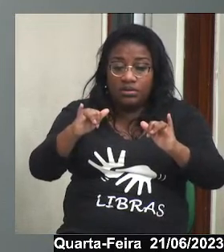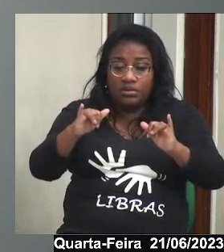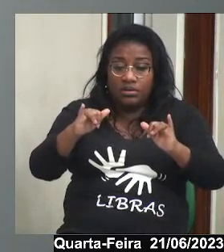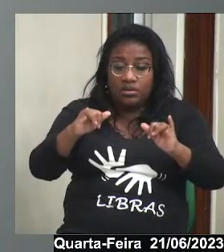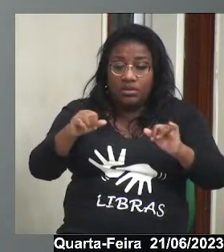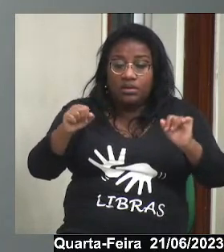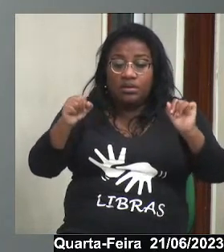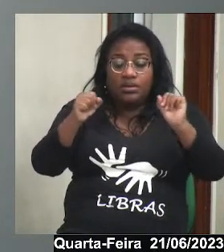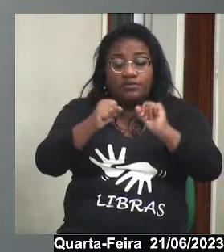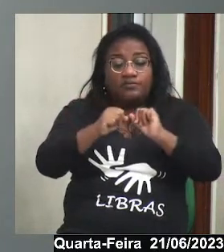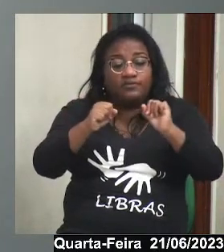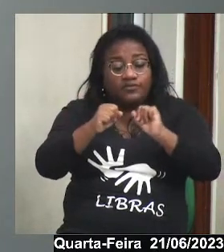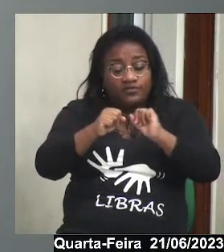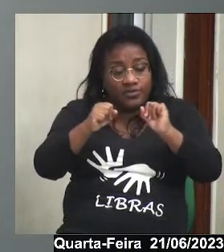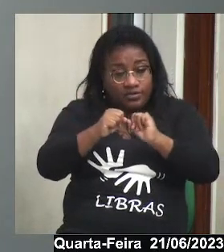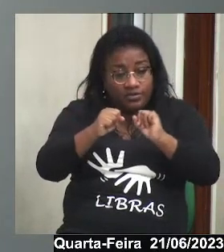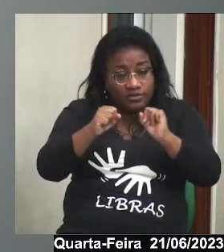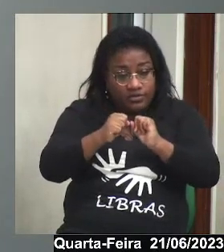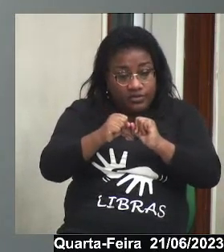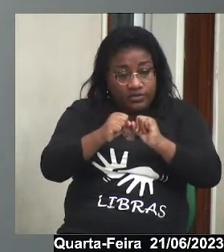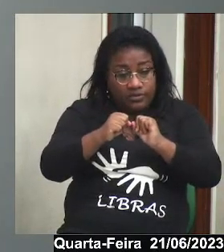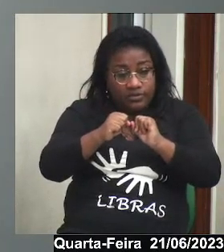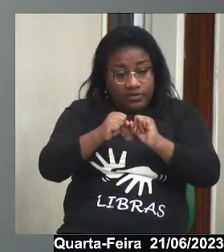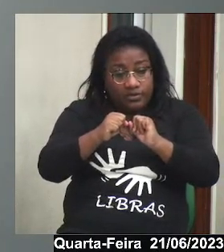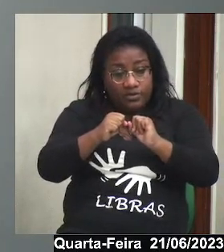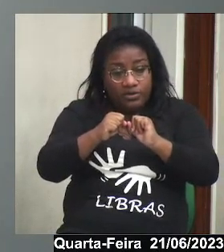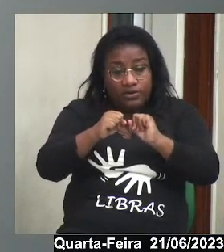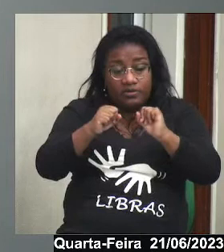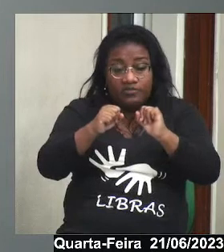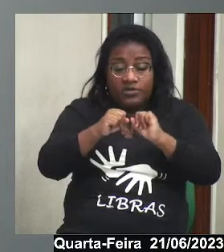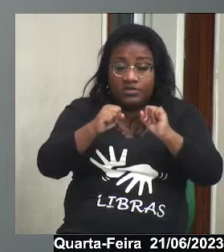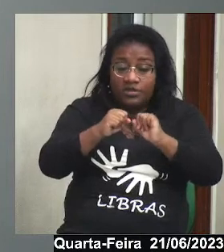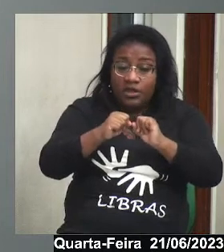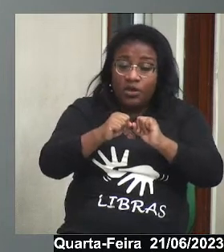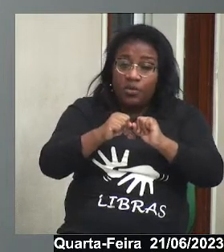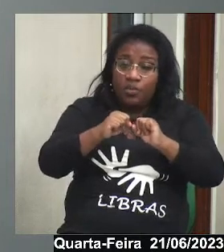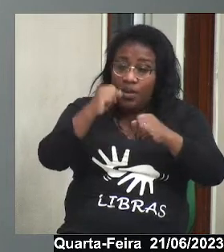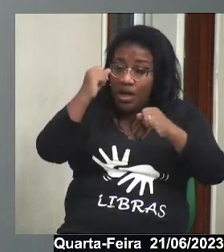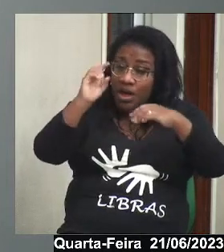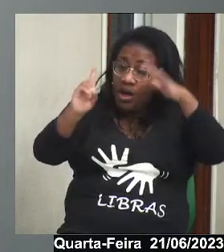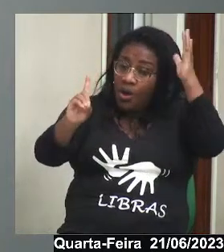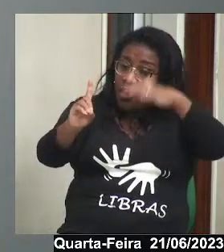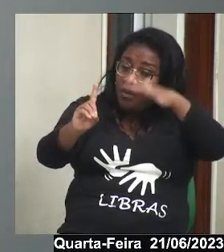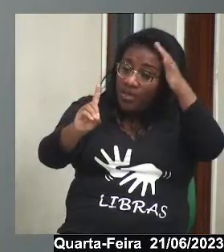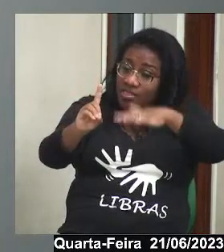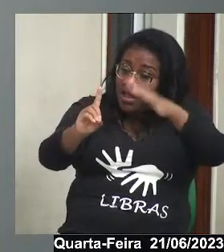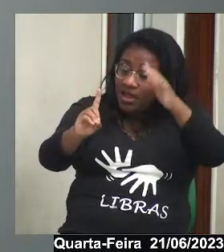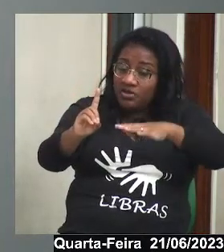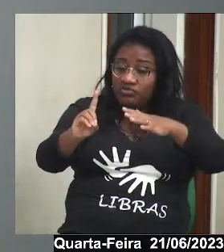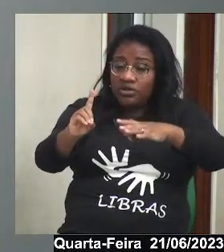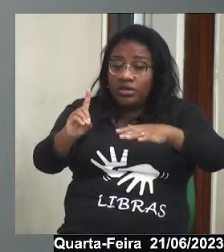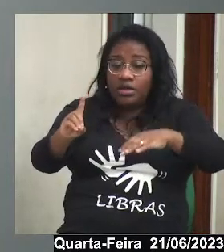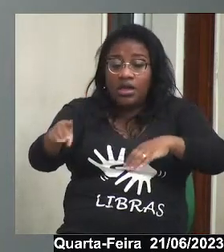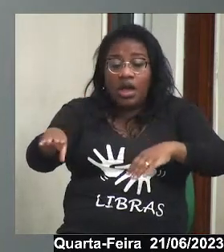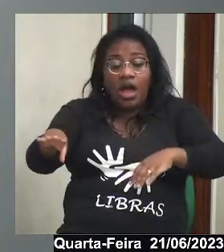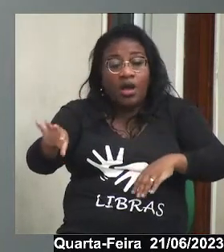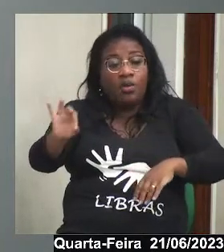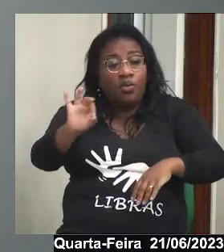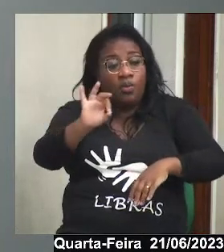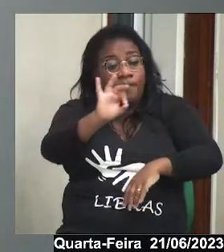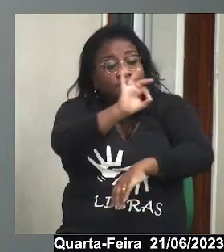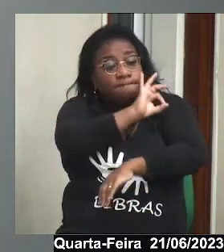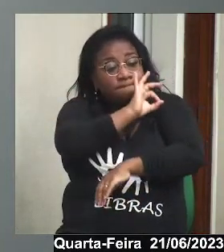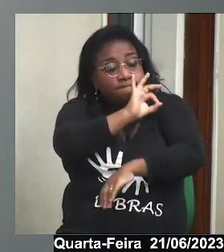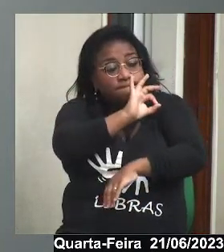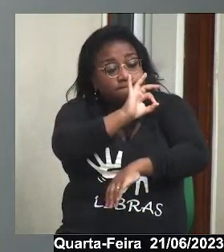é fazer uma condecoração, ou seja, fazer uma homenagem para os guardas do nosso município